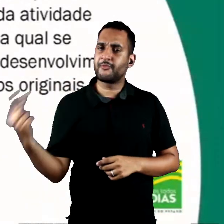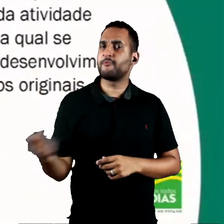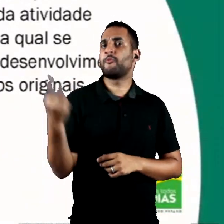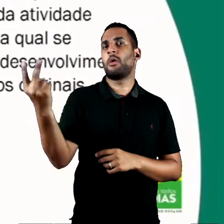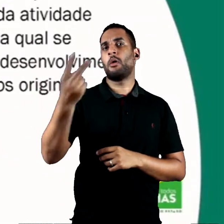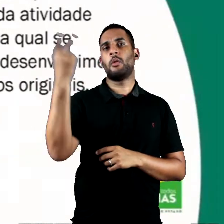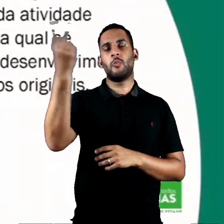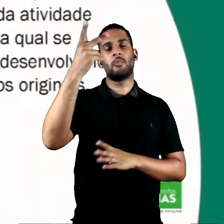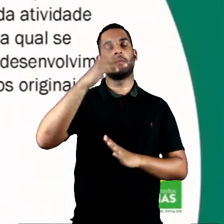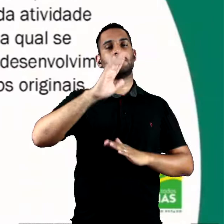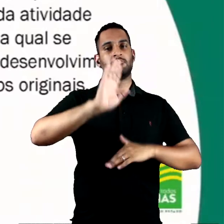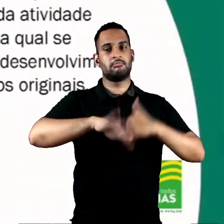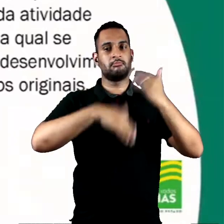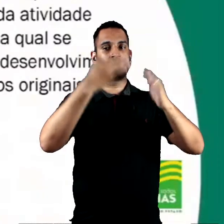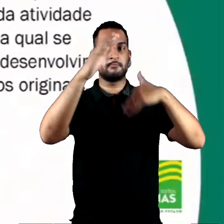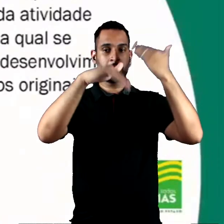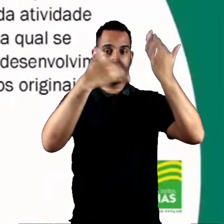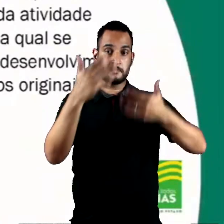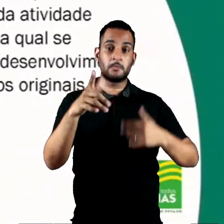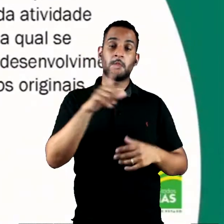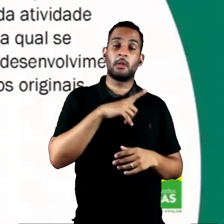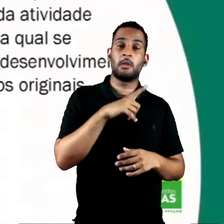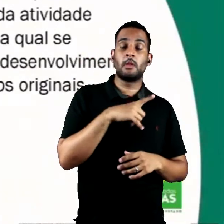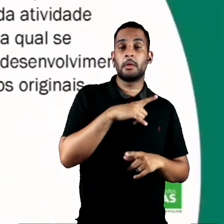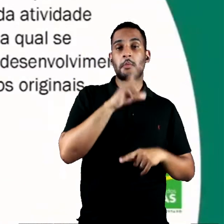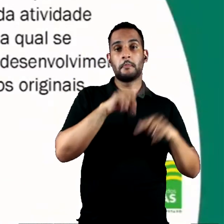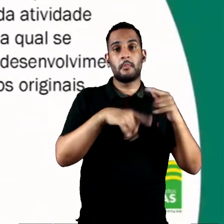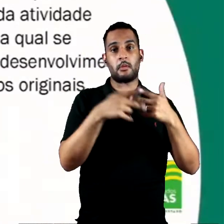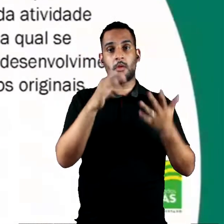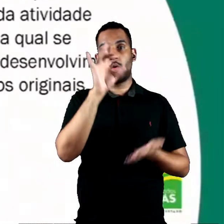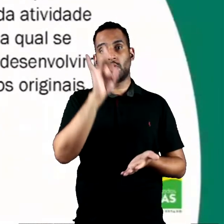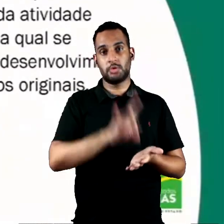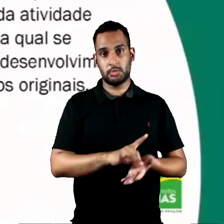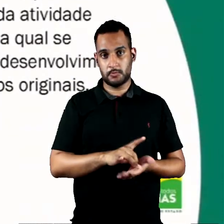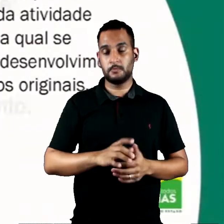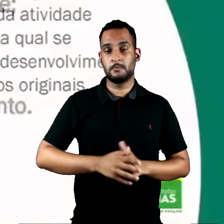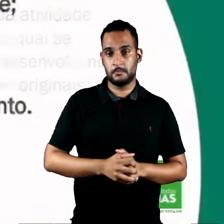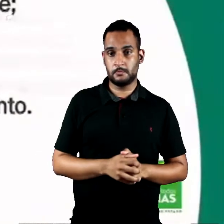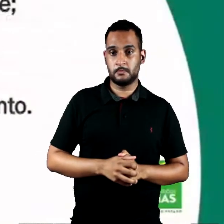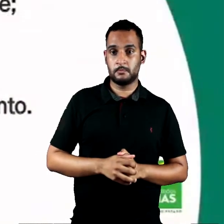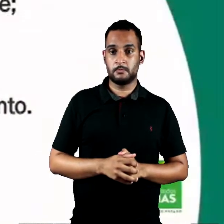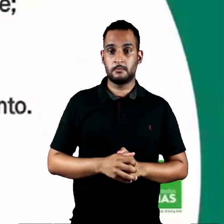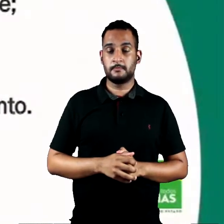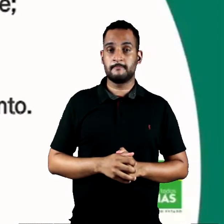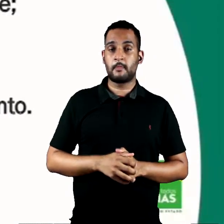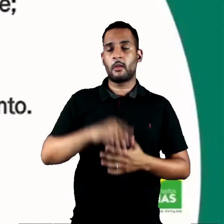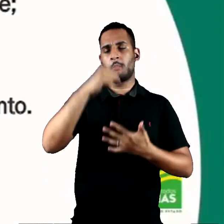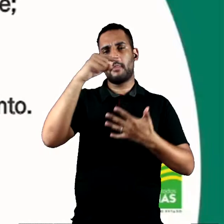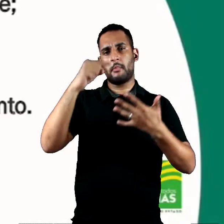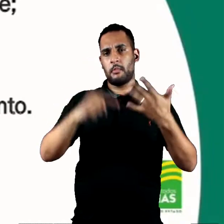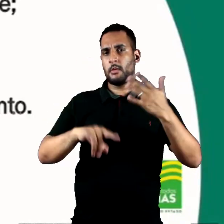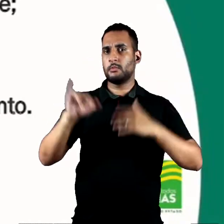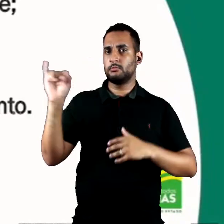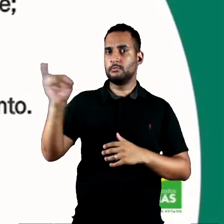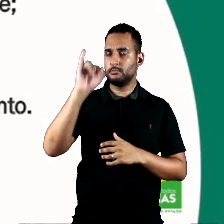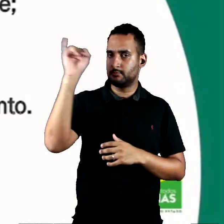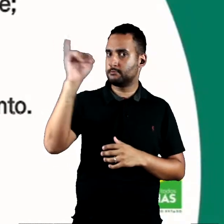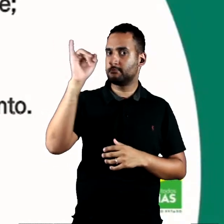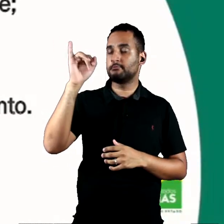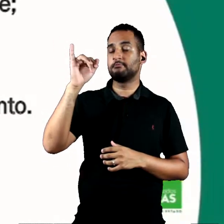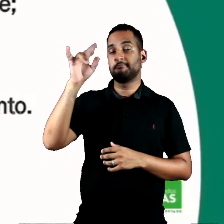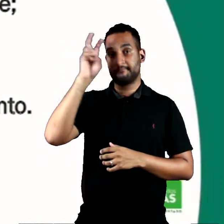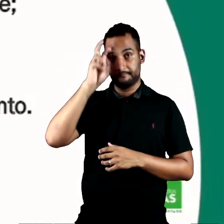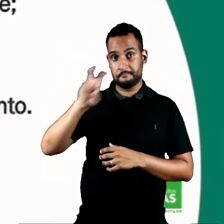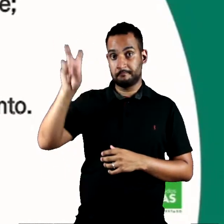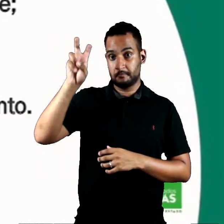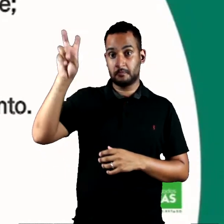valoriza o desenvolvimento de produtos originais. Os elementos importantes para a